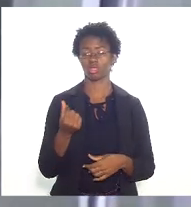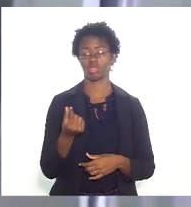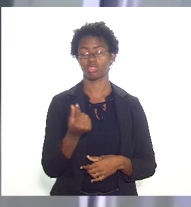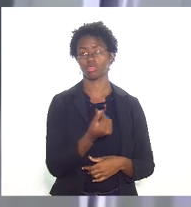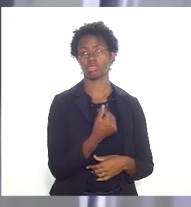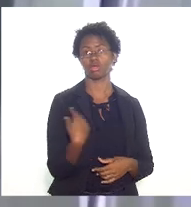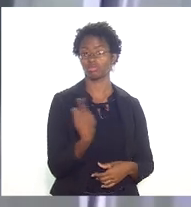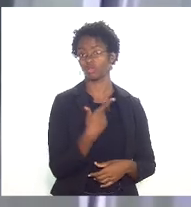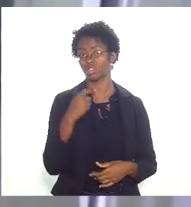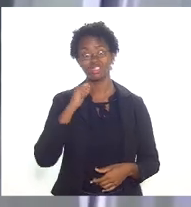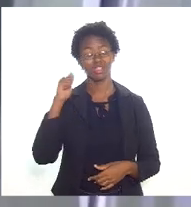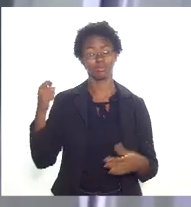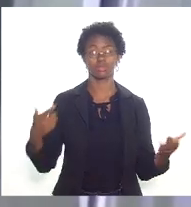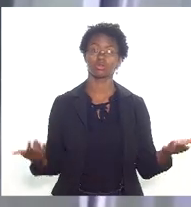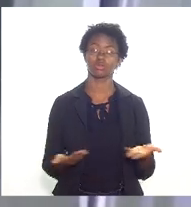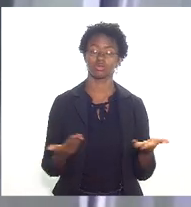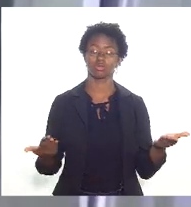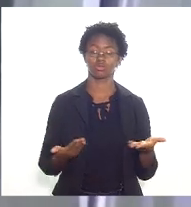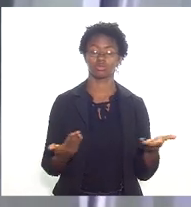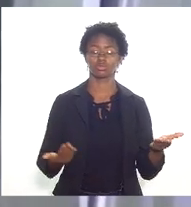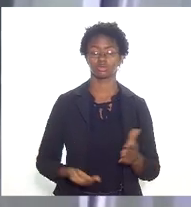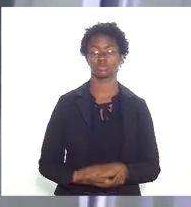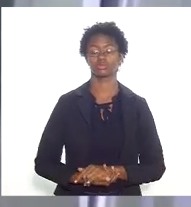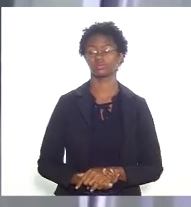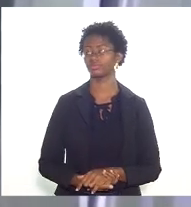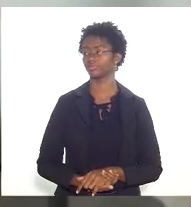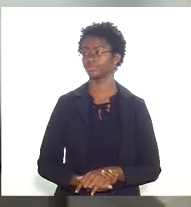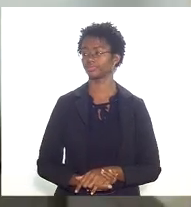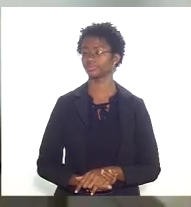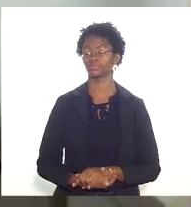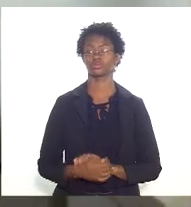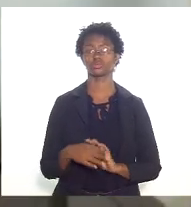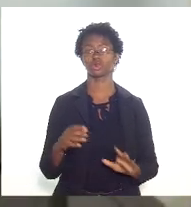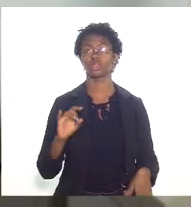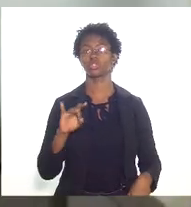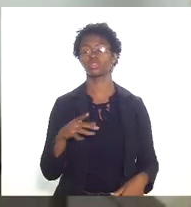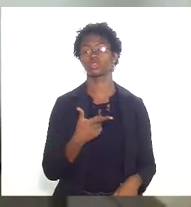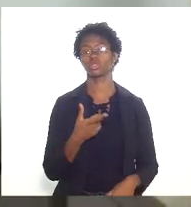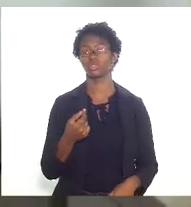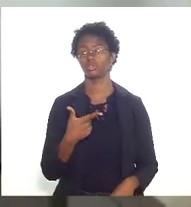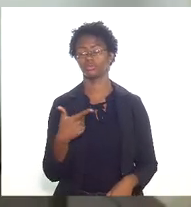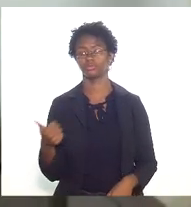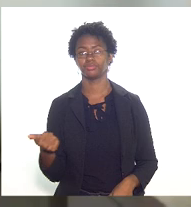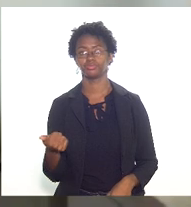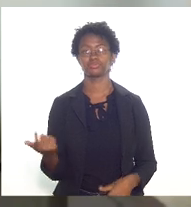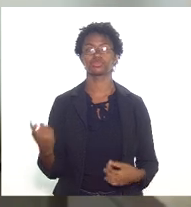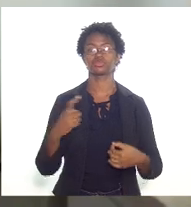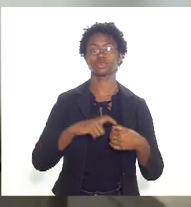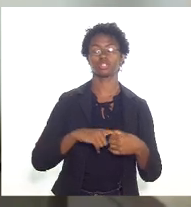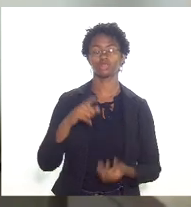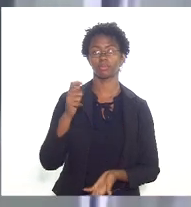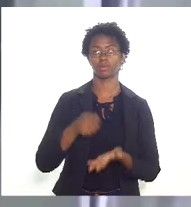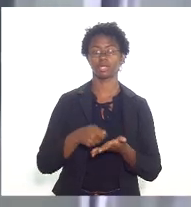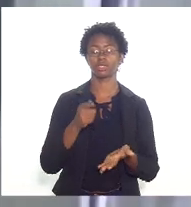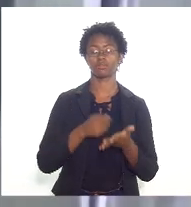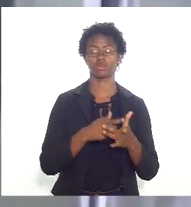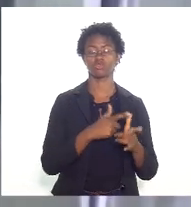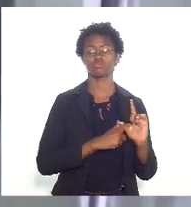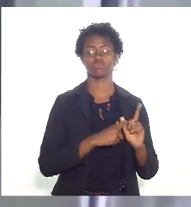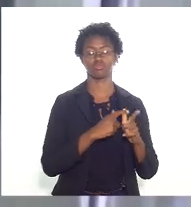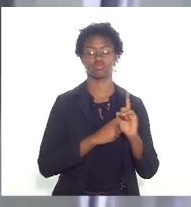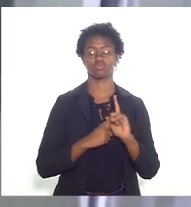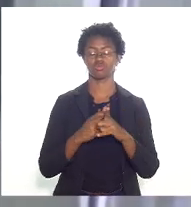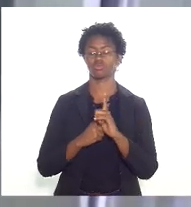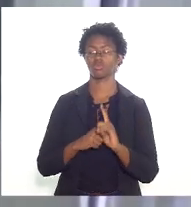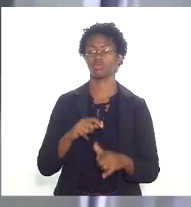em abril da exposição de motivos do andreli Dakota Fanning 2021 e já voltamos a pagar dívidas encargos do